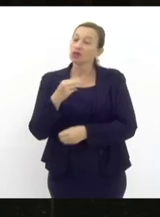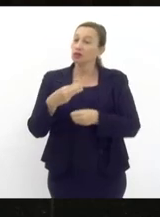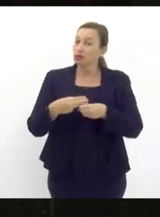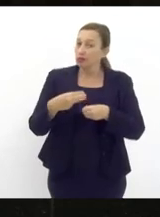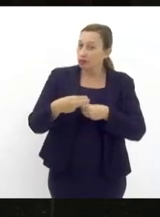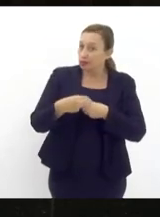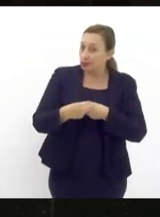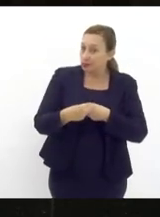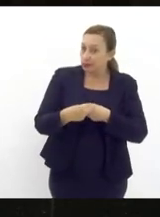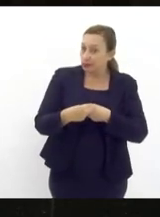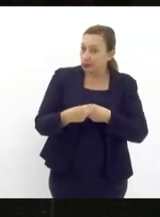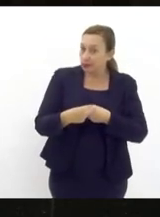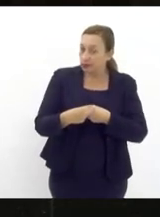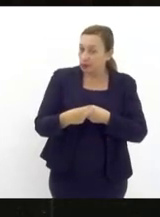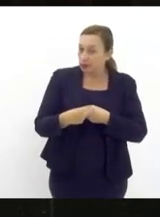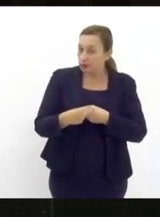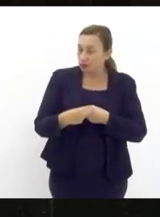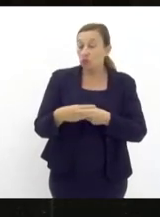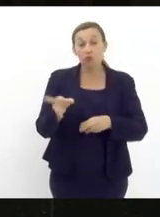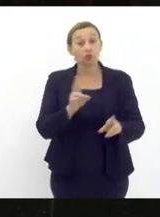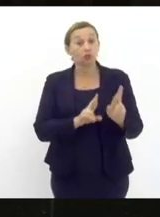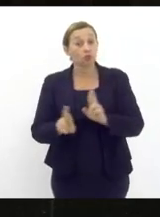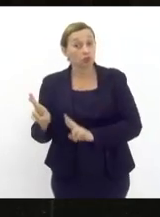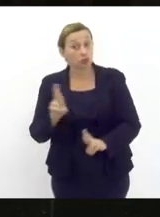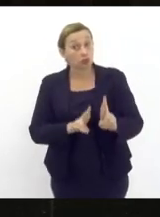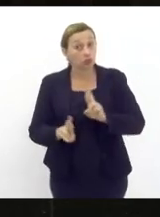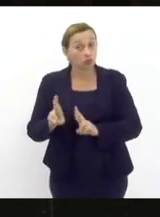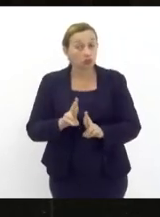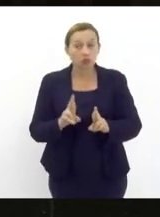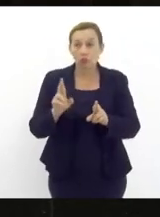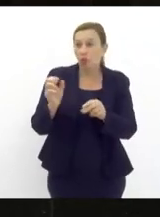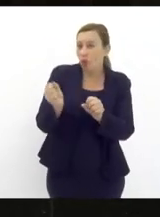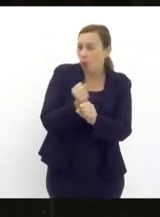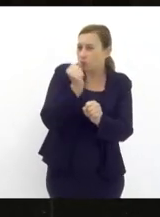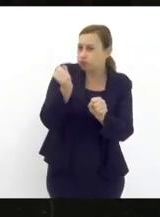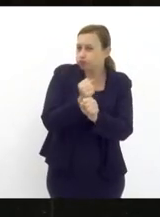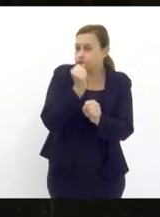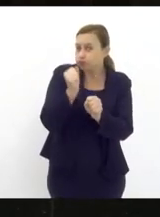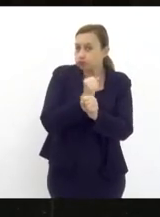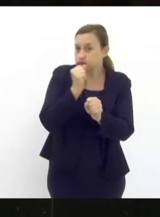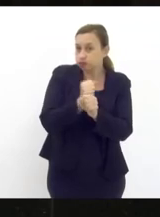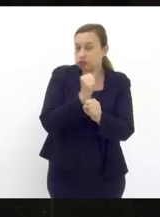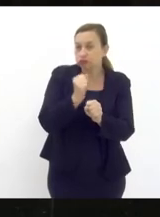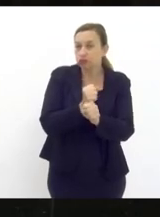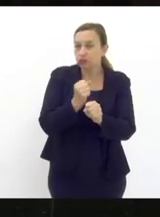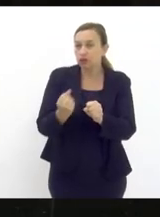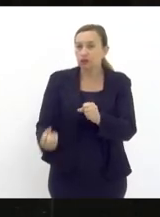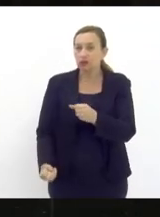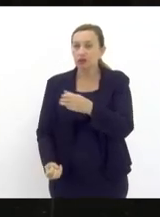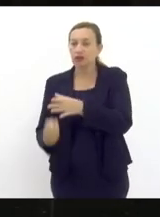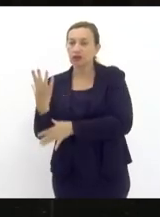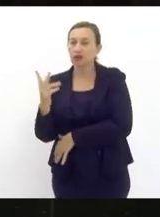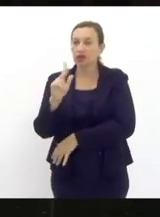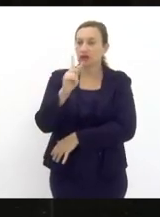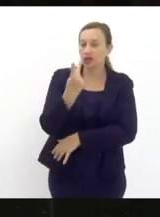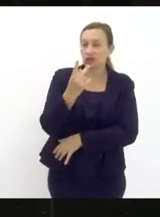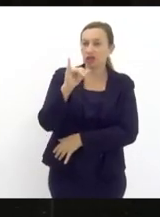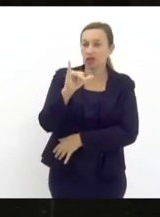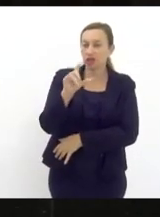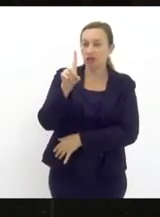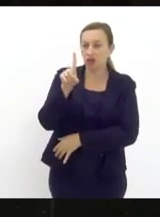municípios na em relação às obras para a instalação desses hidrômetros